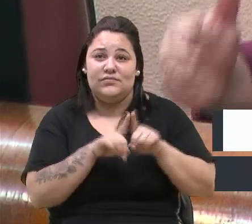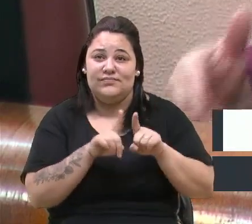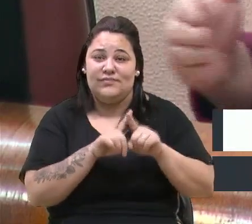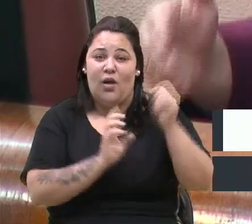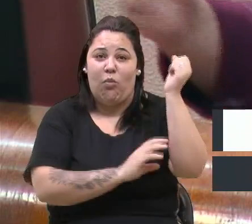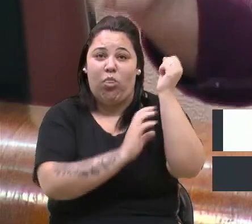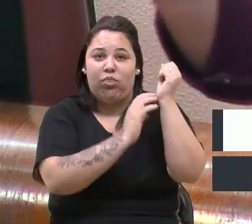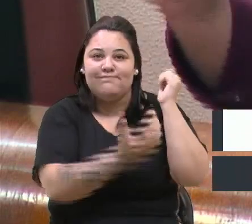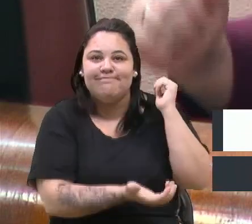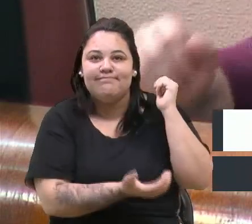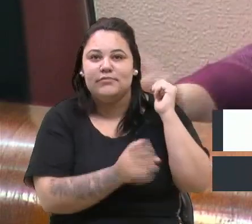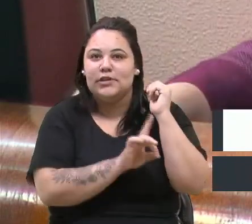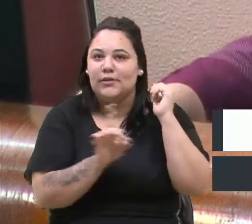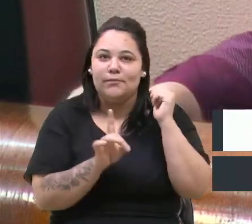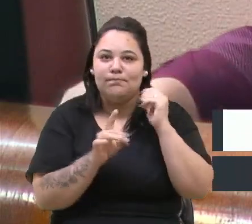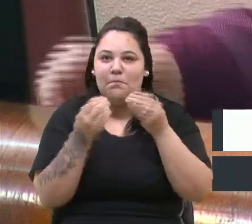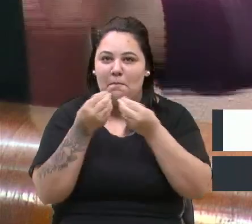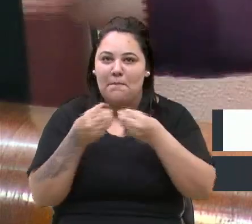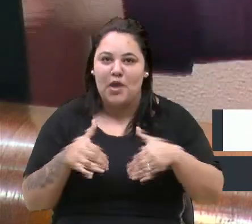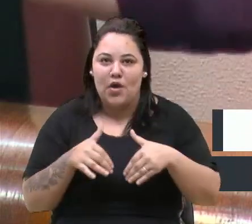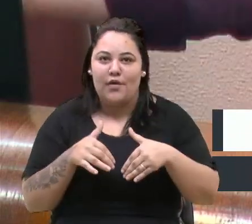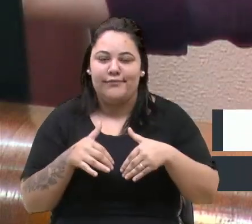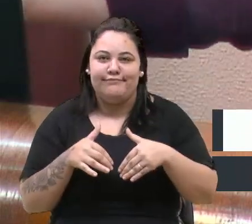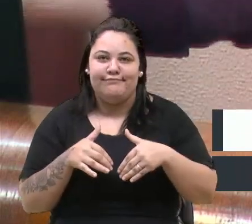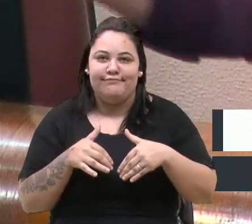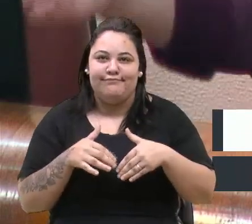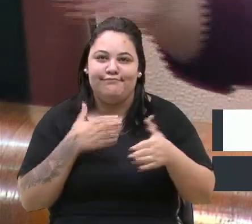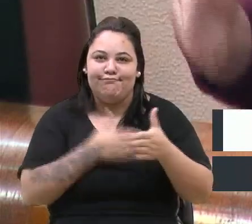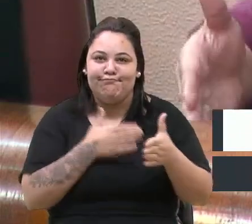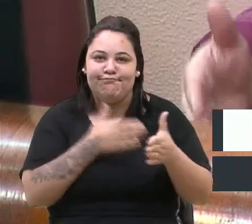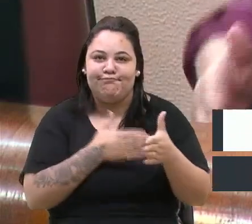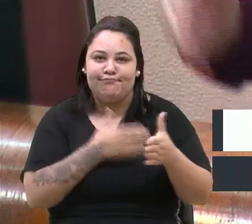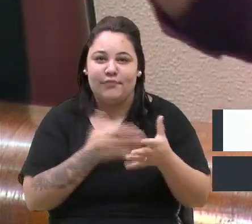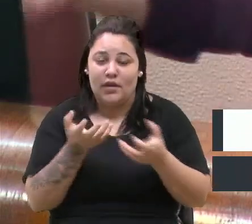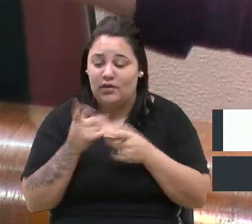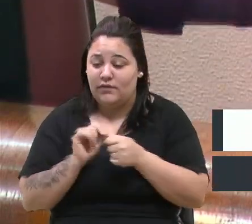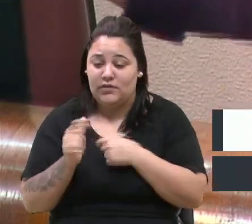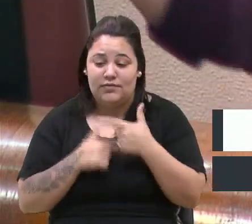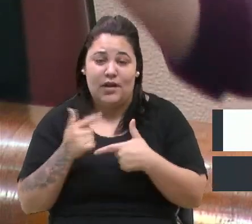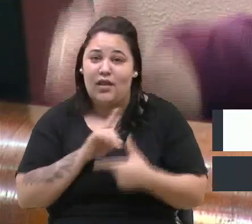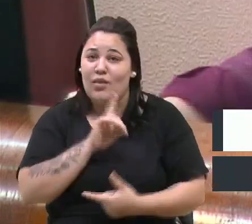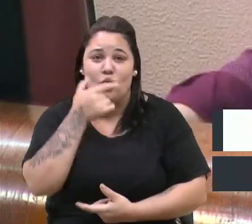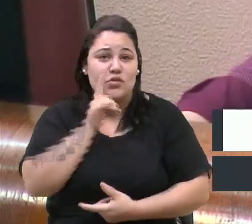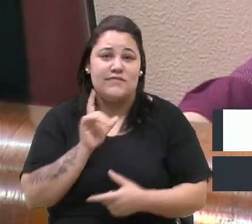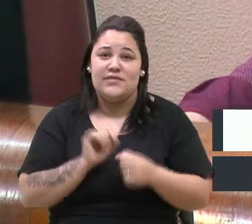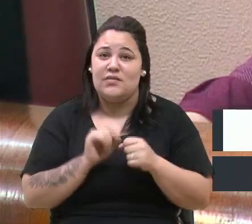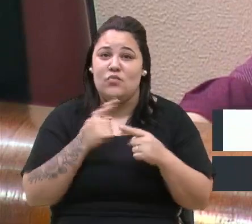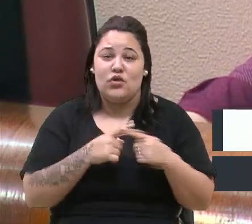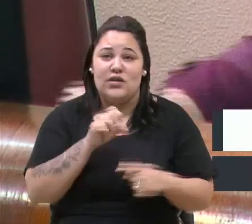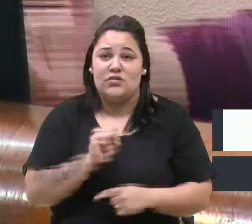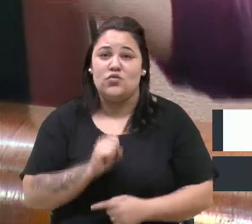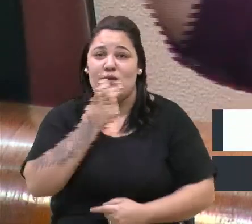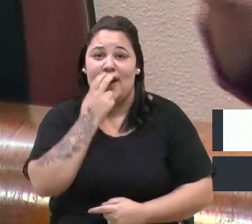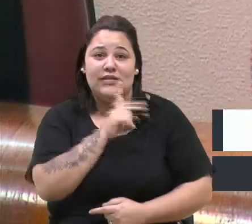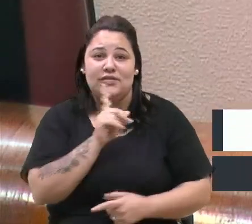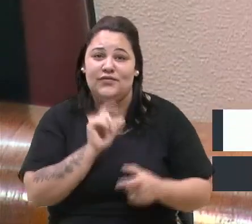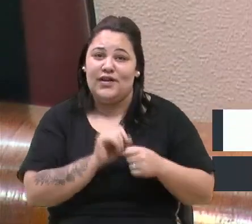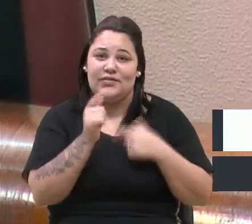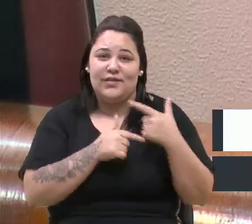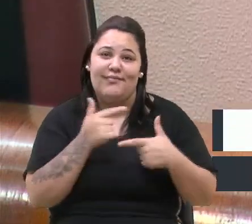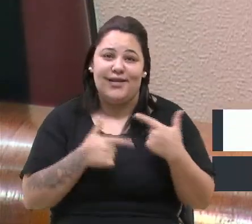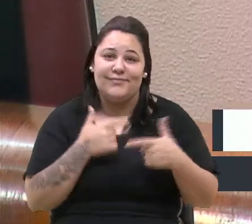não cada vez mais ter uma burocracia. Quer fazer o serviço e não consegue fazer porque a Sulgás não faz o seu serviço.